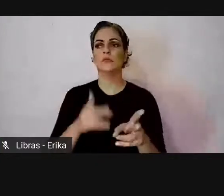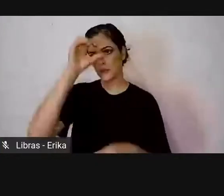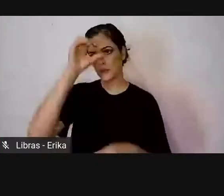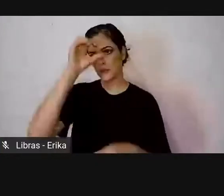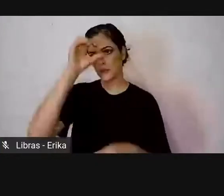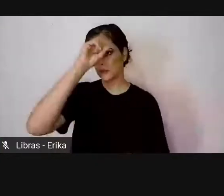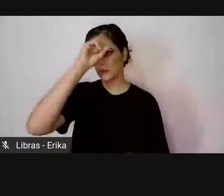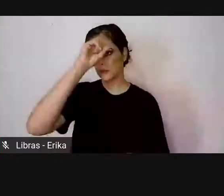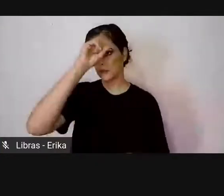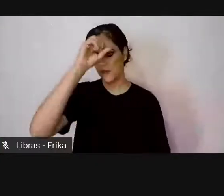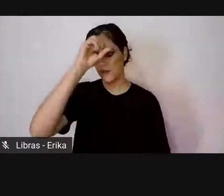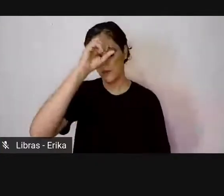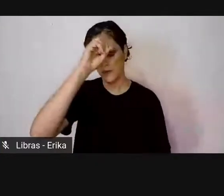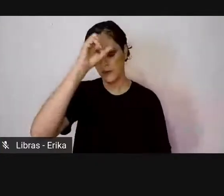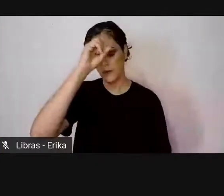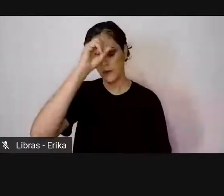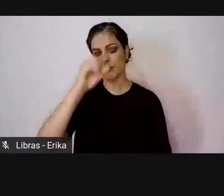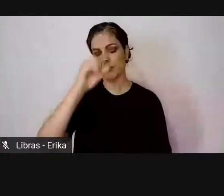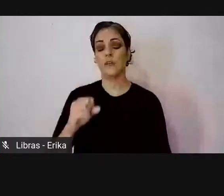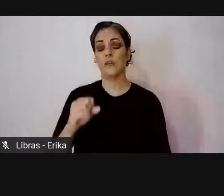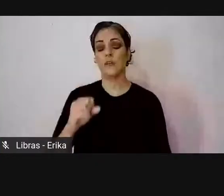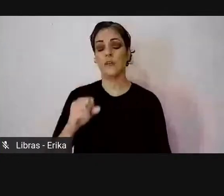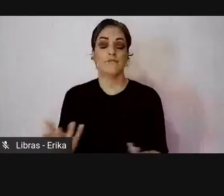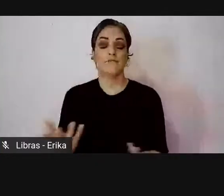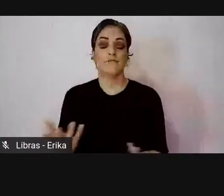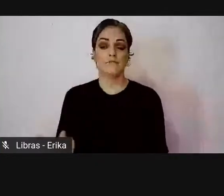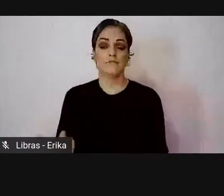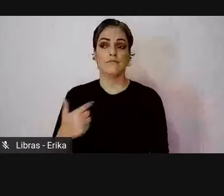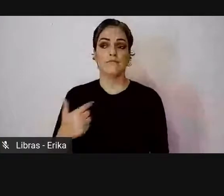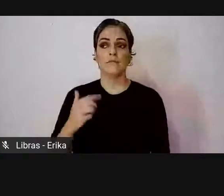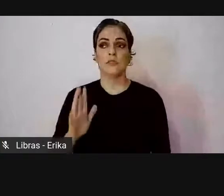vezes, o CEFOR, ele proporciona